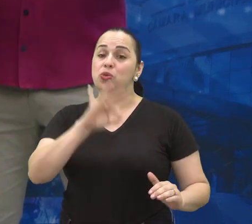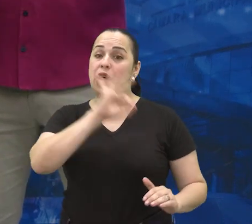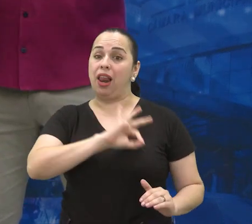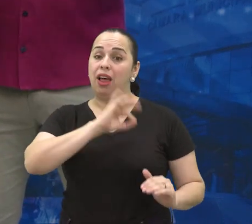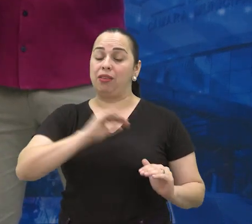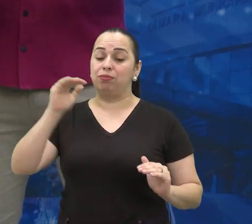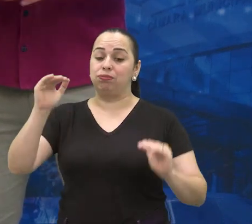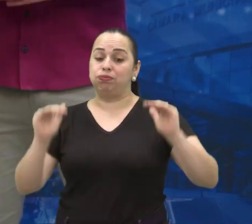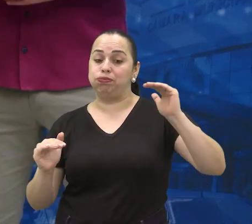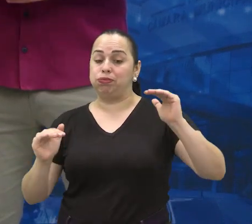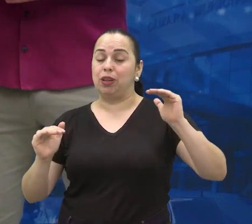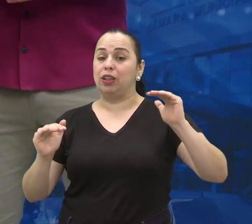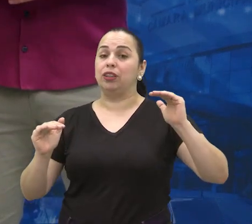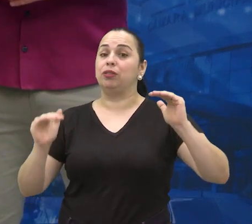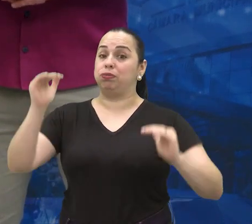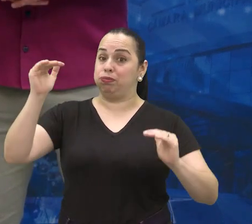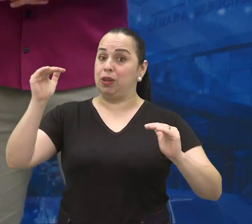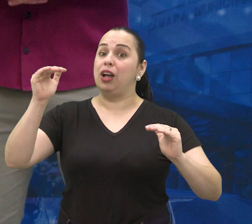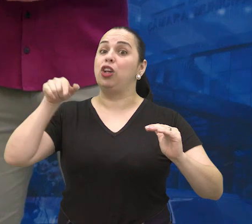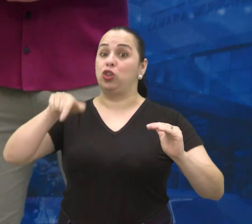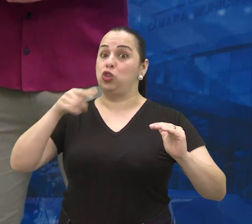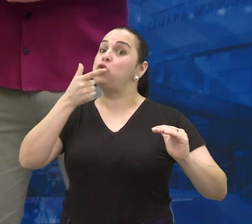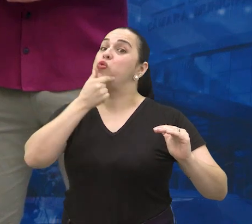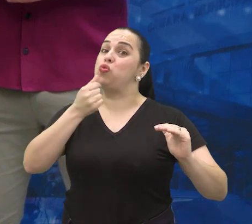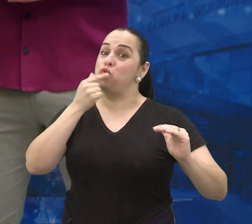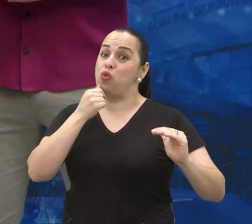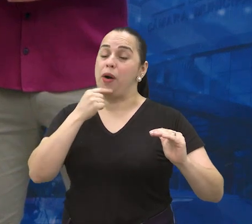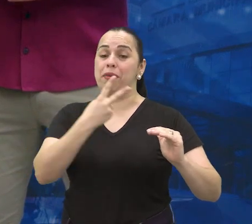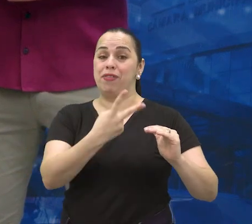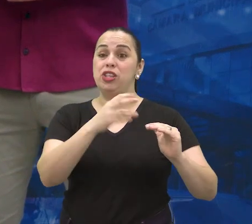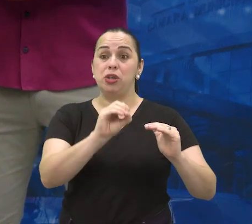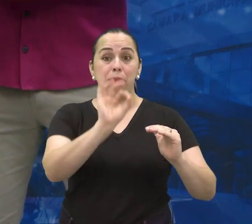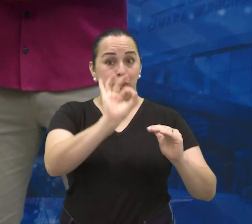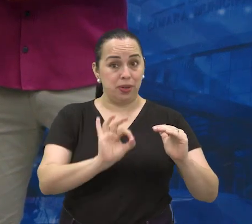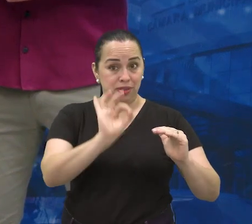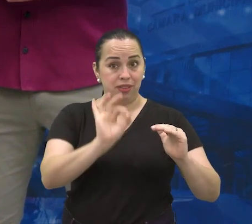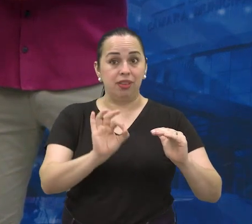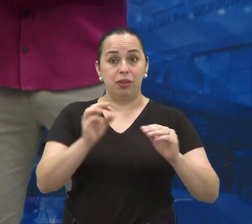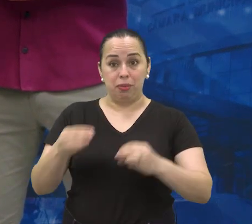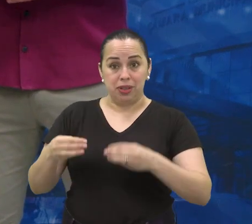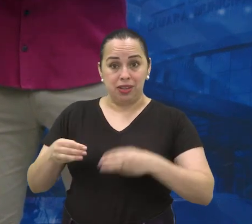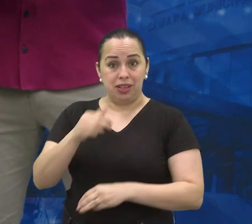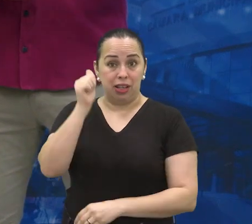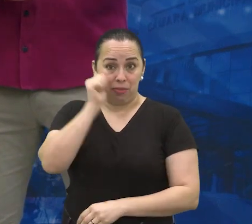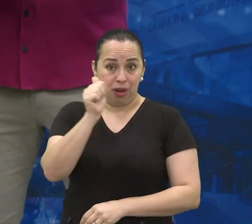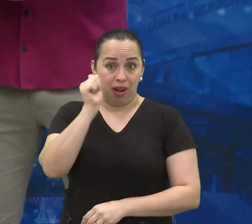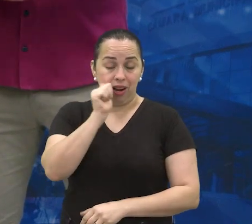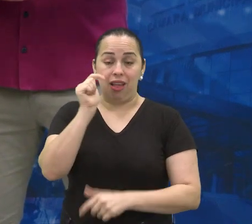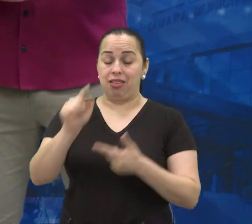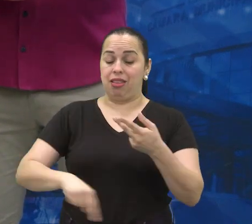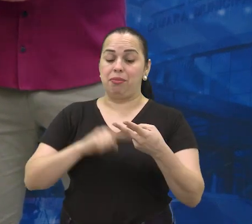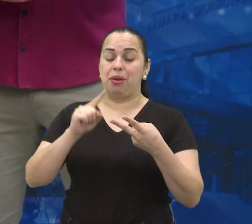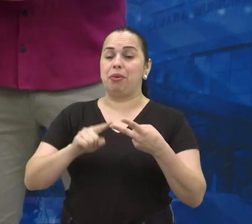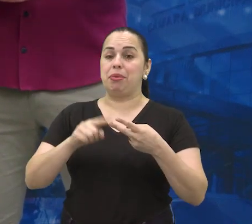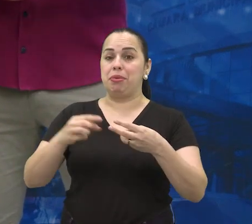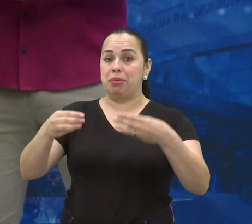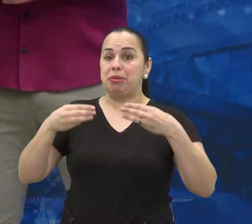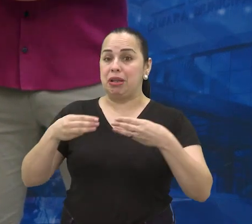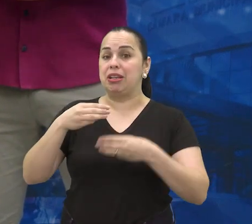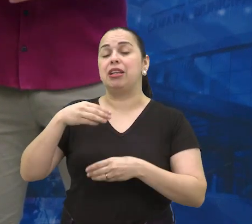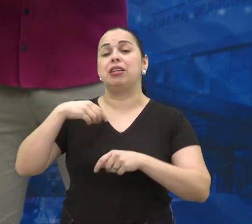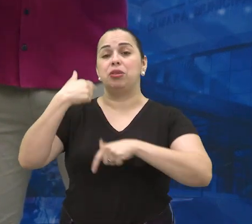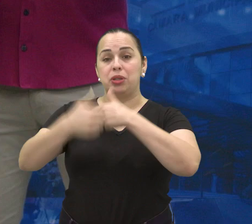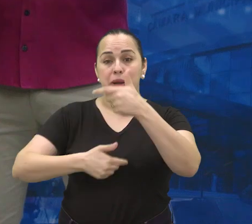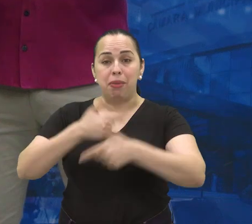os homens. O levantamento foi realizado pelo Ministério das Mulheres e também do Trabalho e